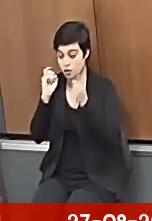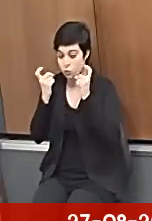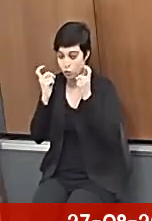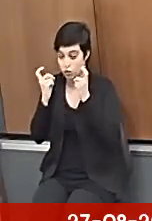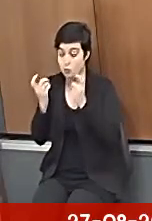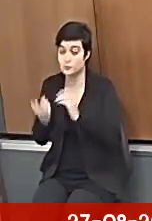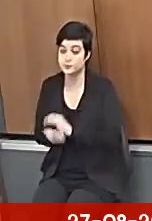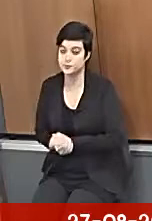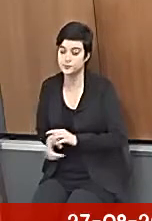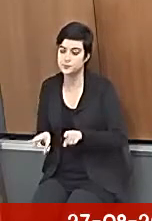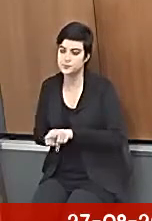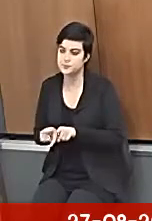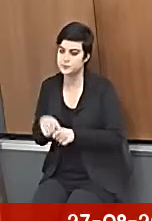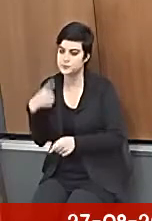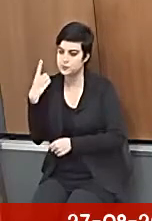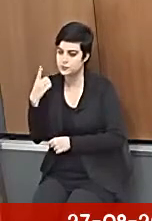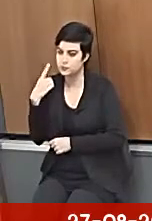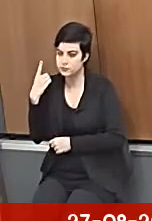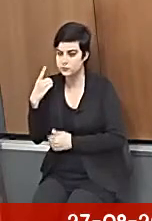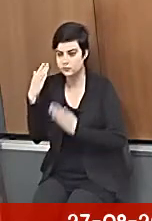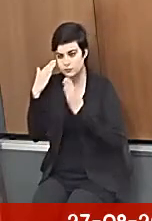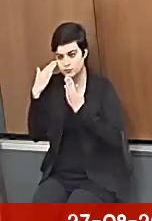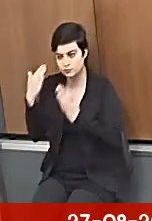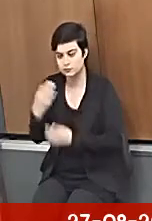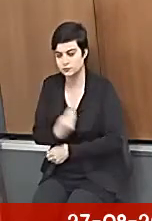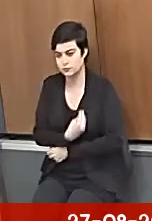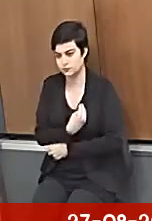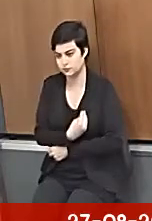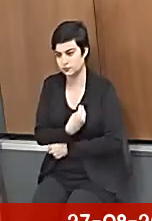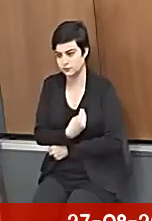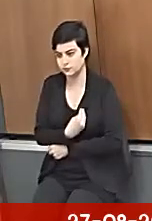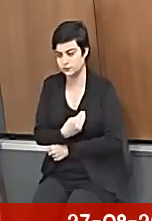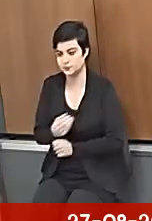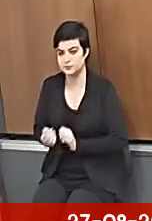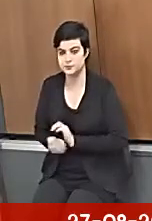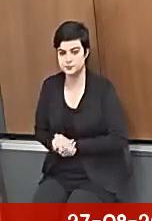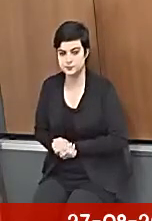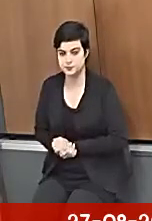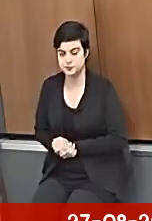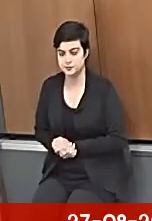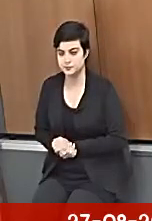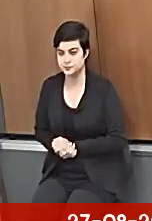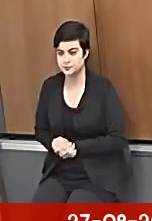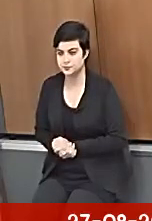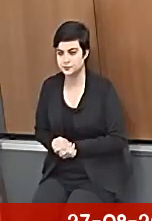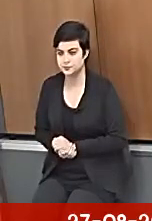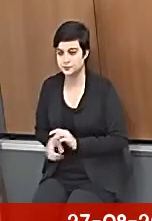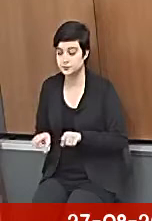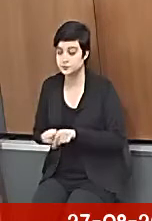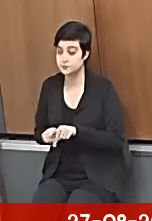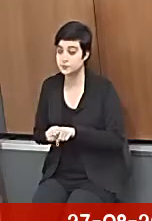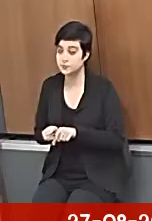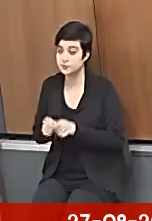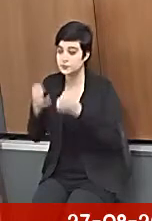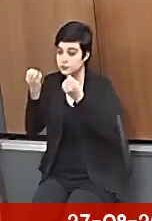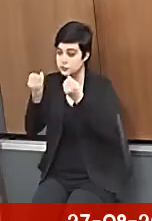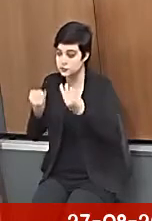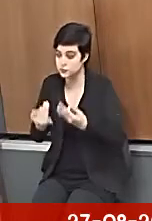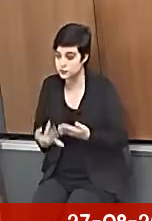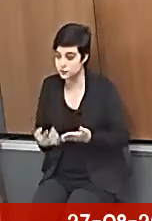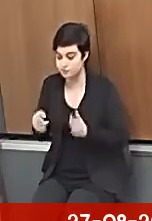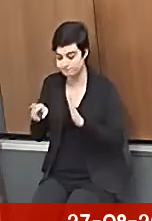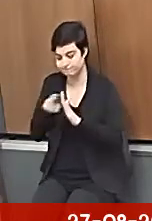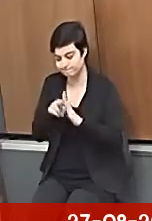deputado josé guilherme gustavo valadares é o portela é dizer que essa pauta é muito sério né o